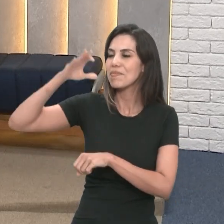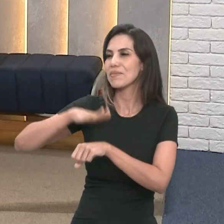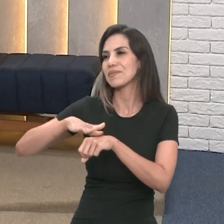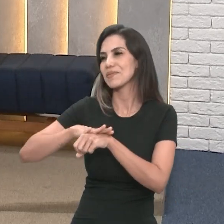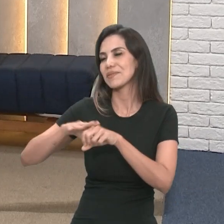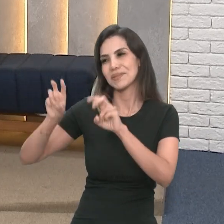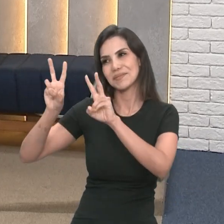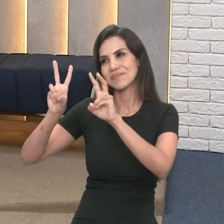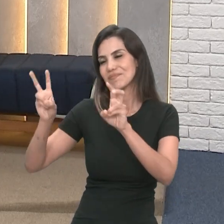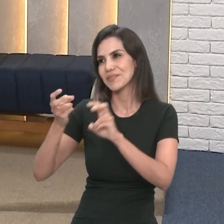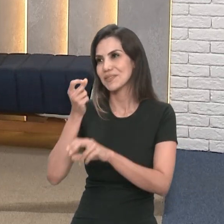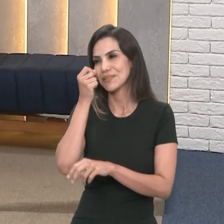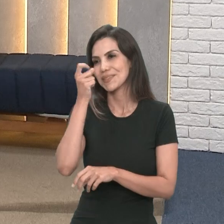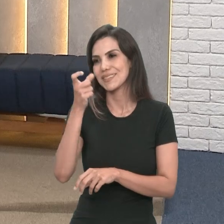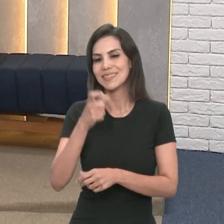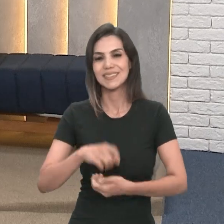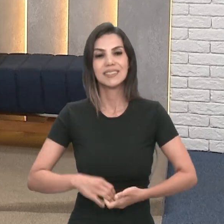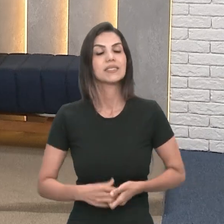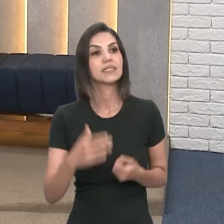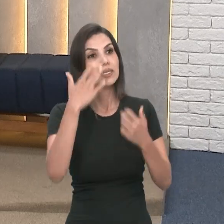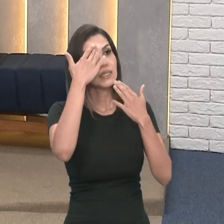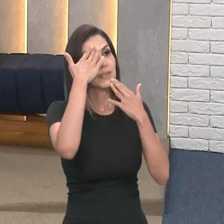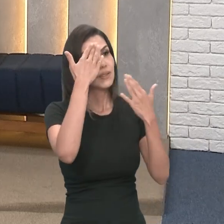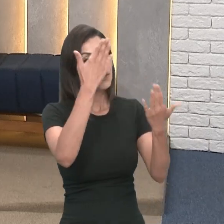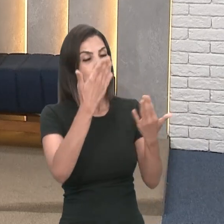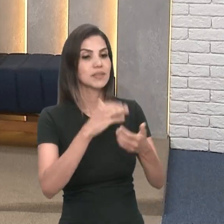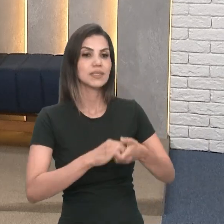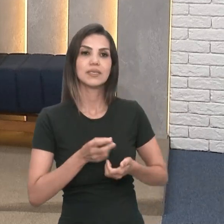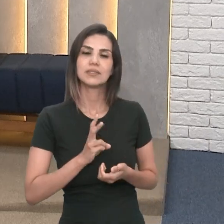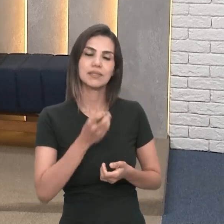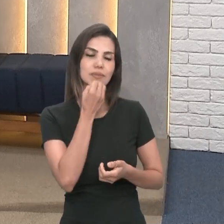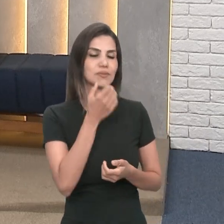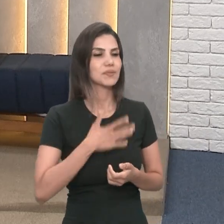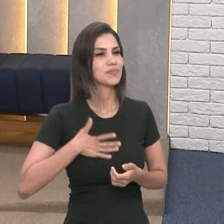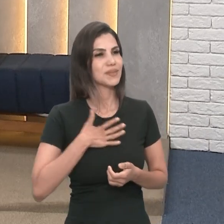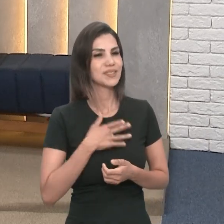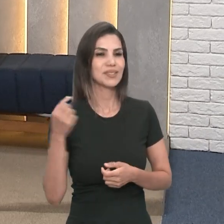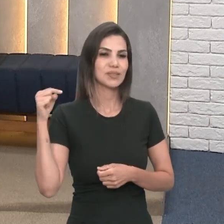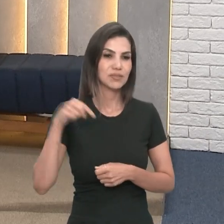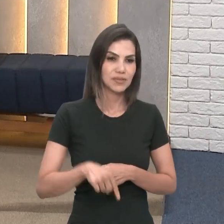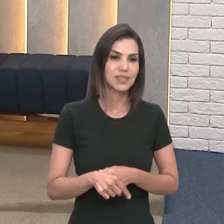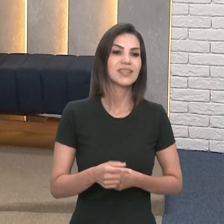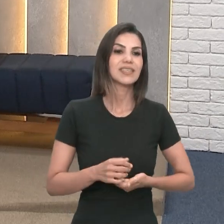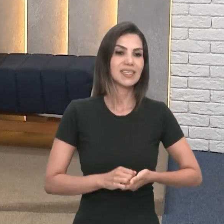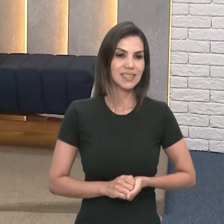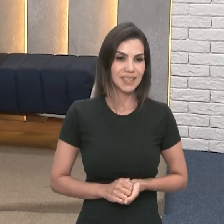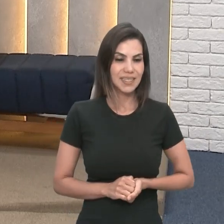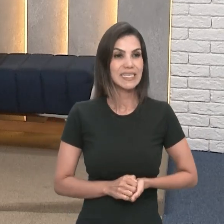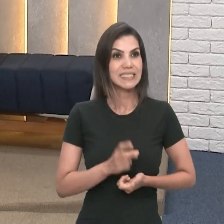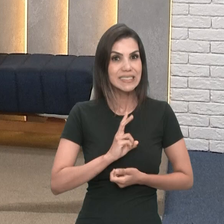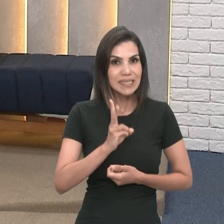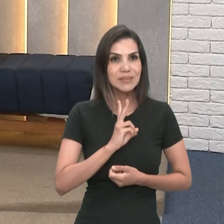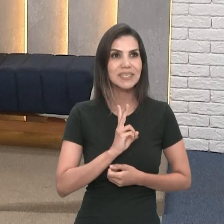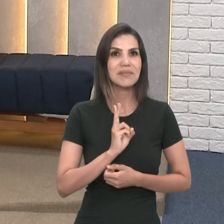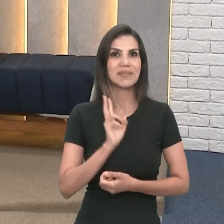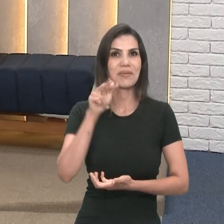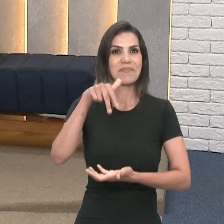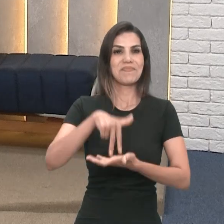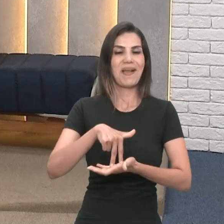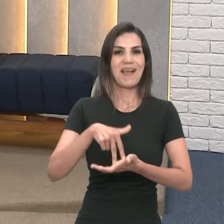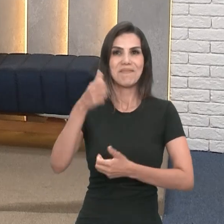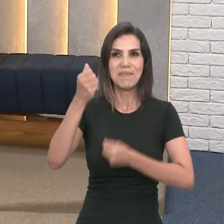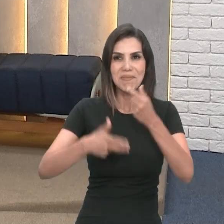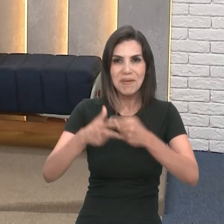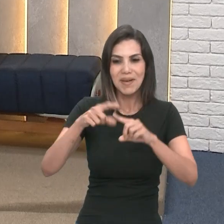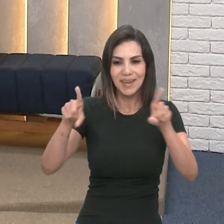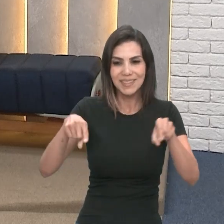nos interessa. Obrigado, Cássio. E, assim, é sempre um prazer. E realmente é uma das aulas mais fascinantes. Quando eu vou para a sala de aula, é o que mais